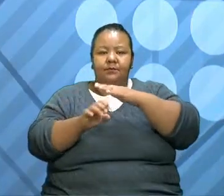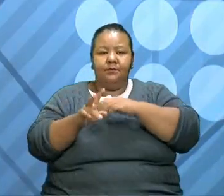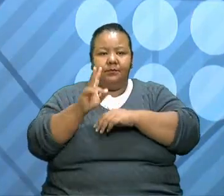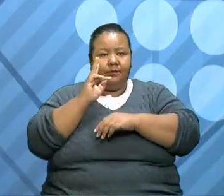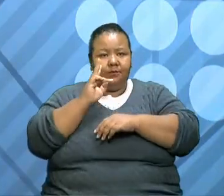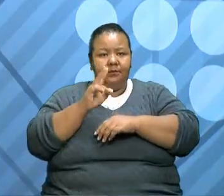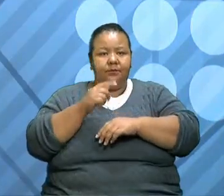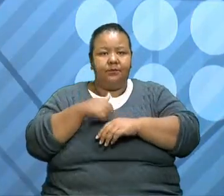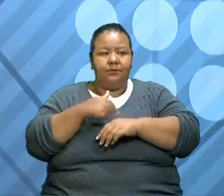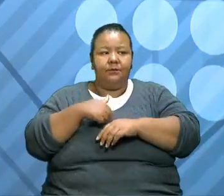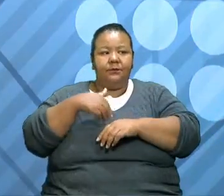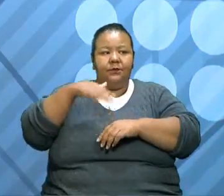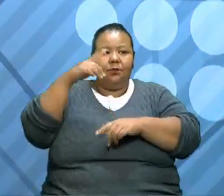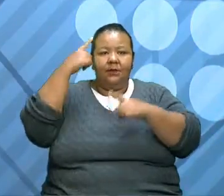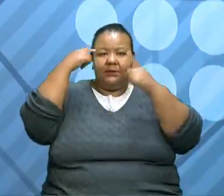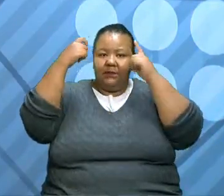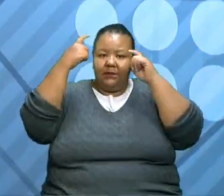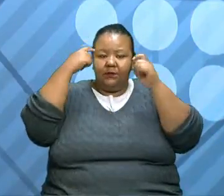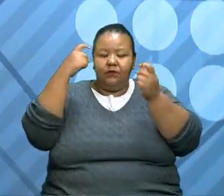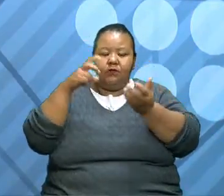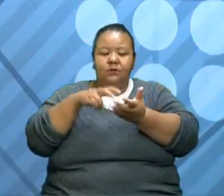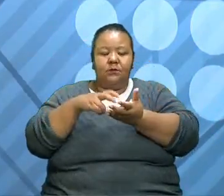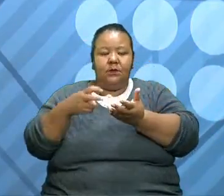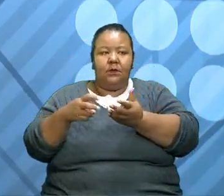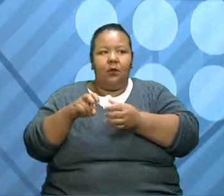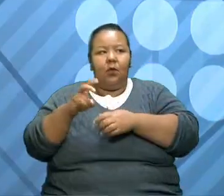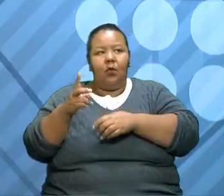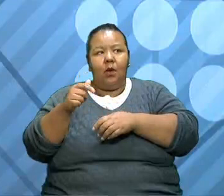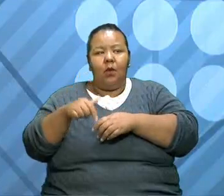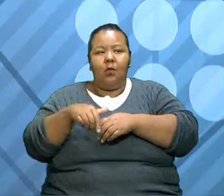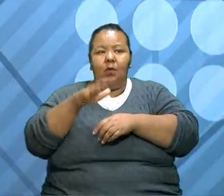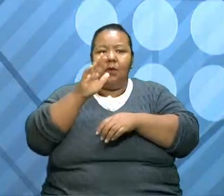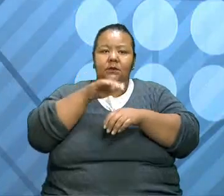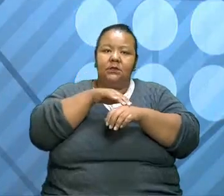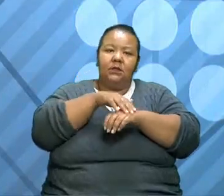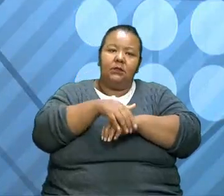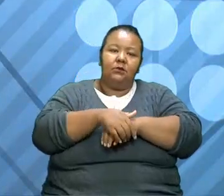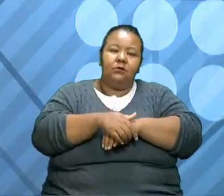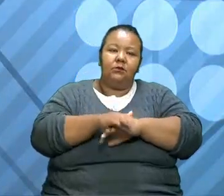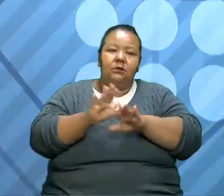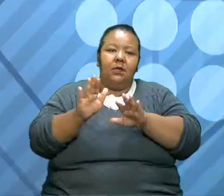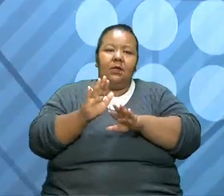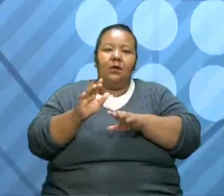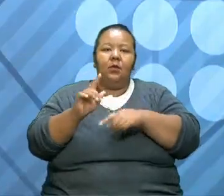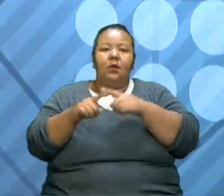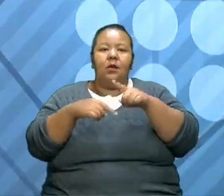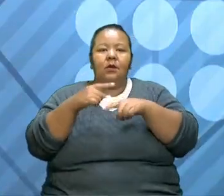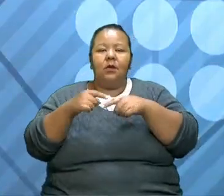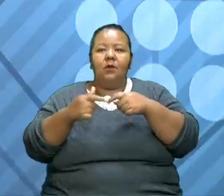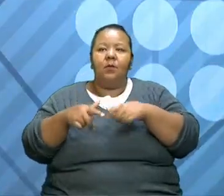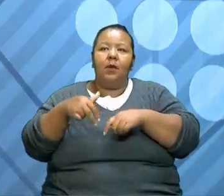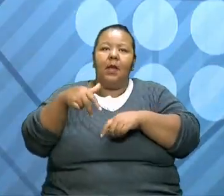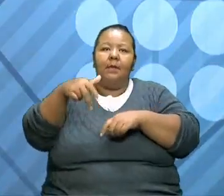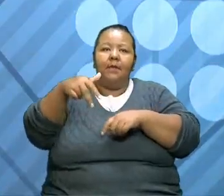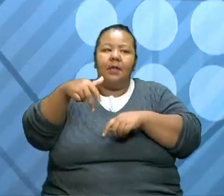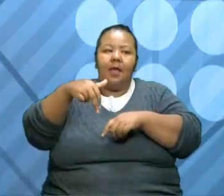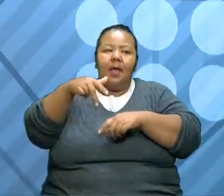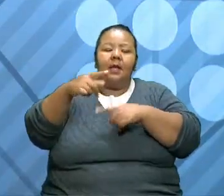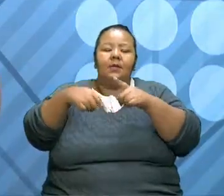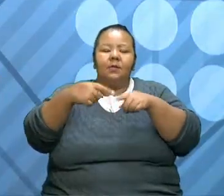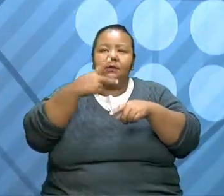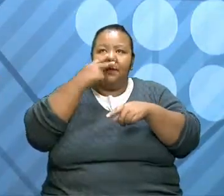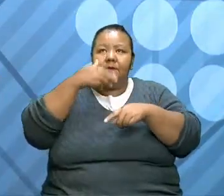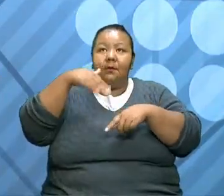assim, ó, eu sou mais criativo de manhã, eu sou mais criativo à noite. Ah, eu sou mais criativo depois de uma caminhada, eu sou mais